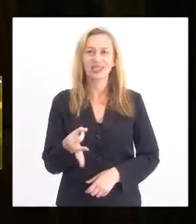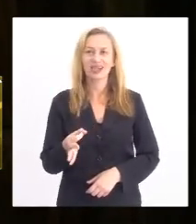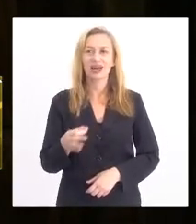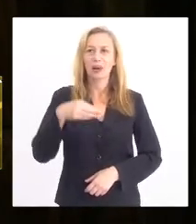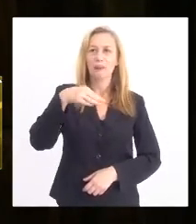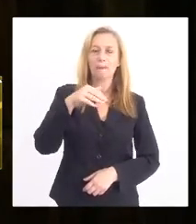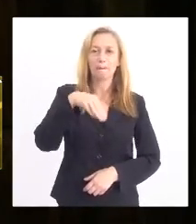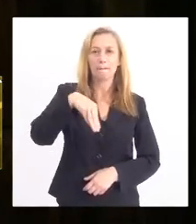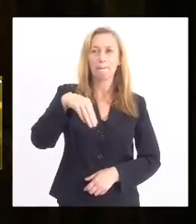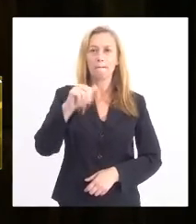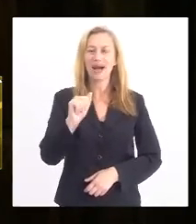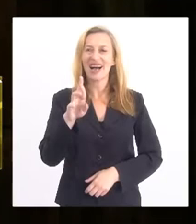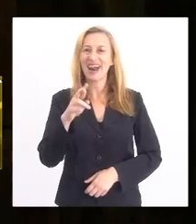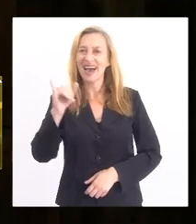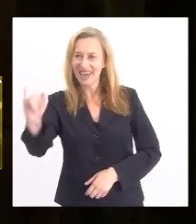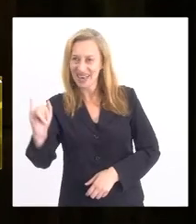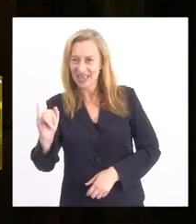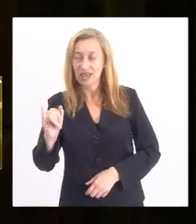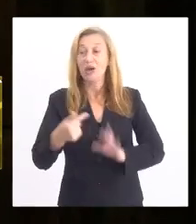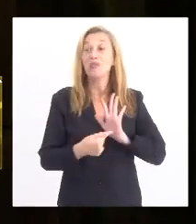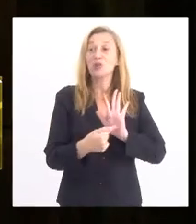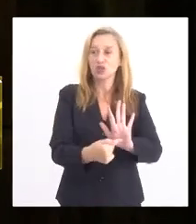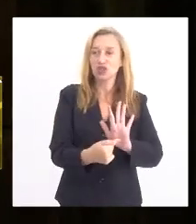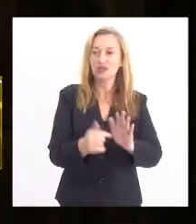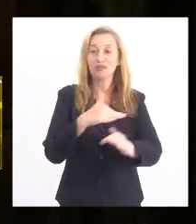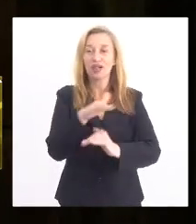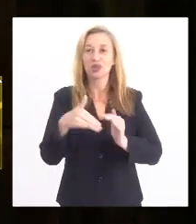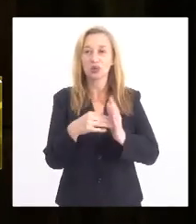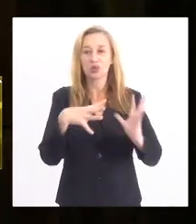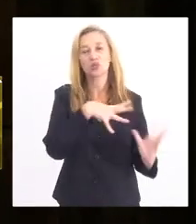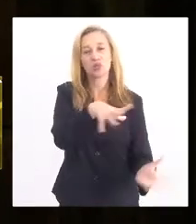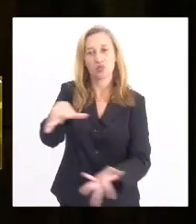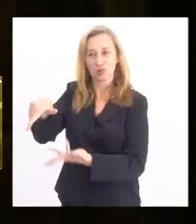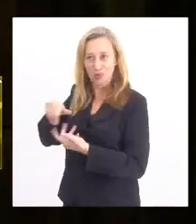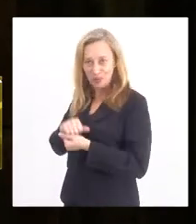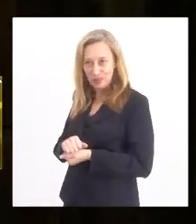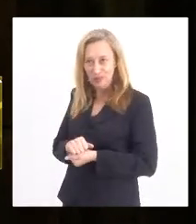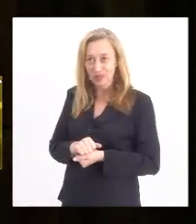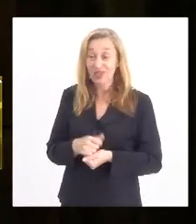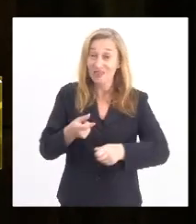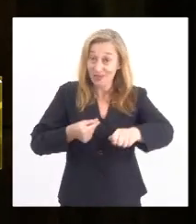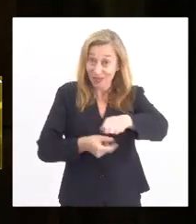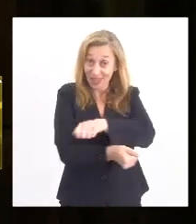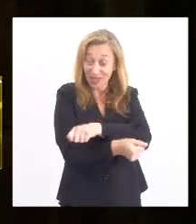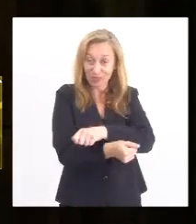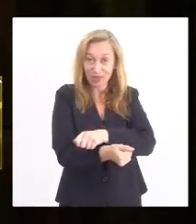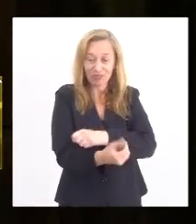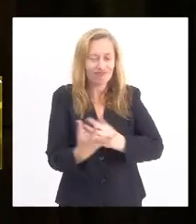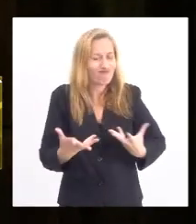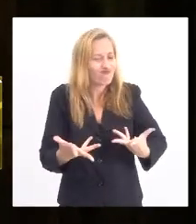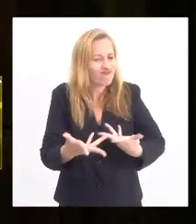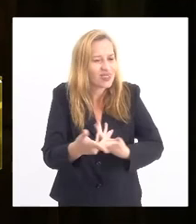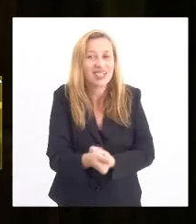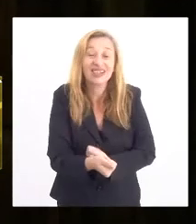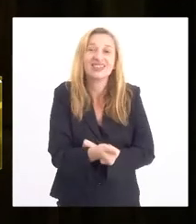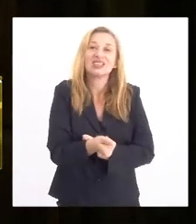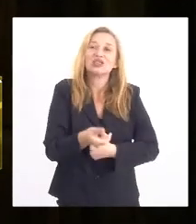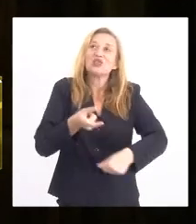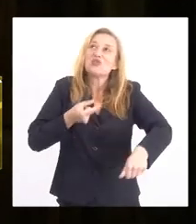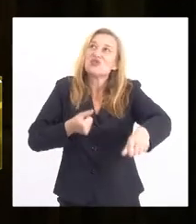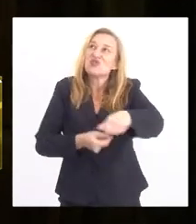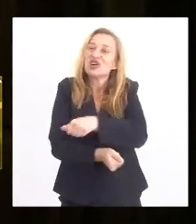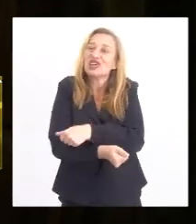Maria aí e estamos mostrando ele para o mundo todo ao investimento belíssimo o